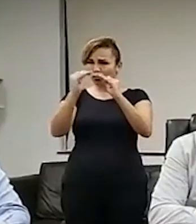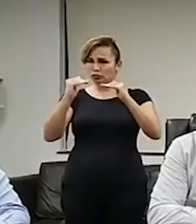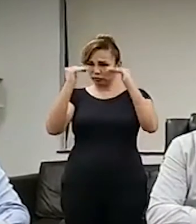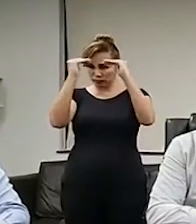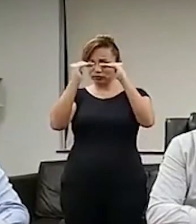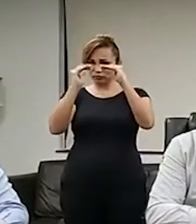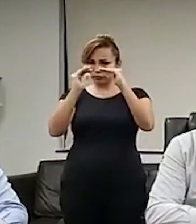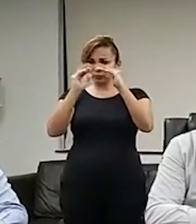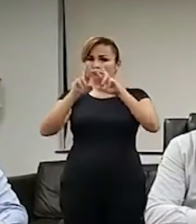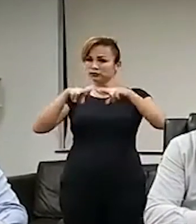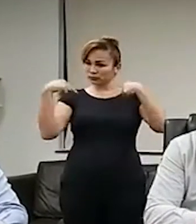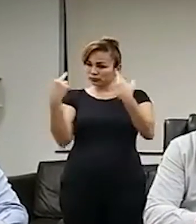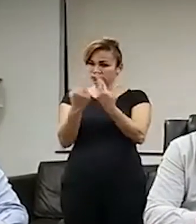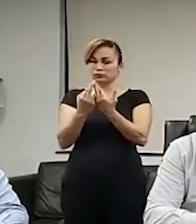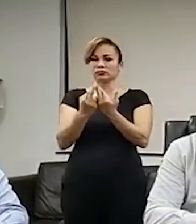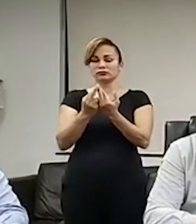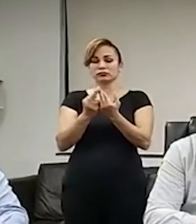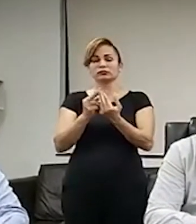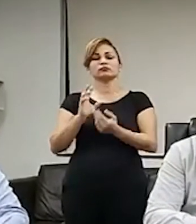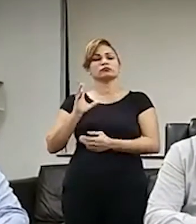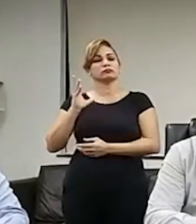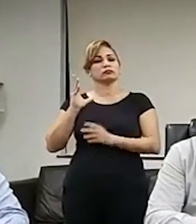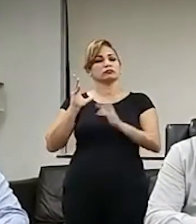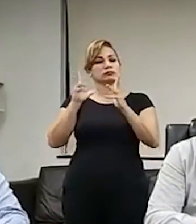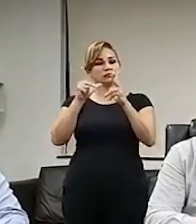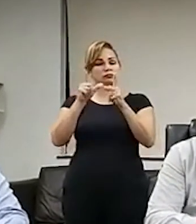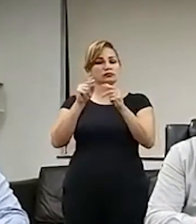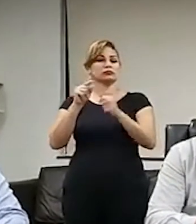reunidos para que nós pudéssemos, então,